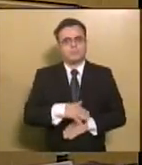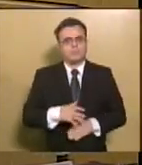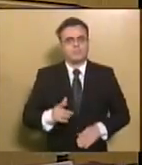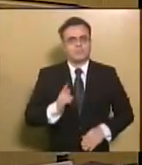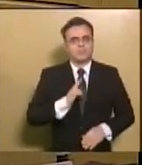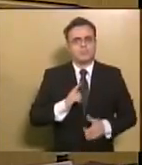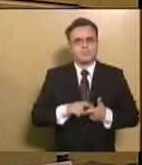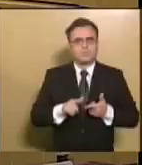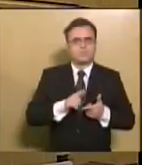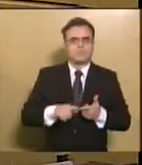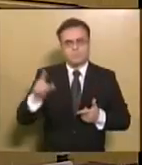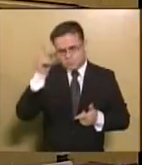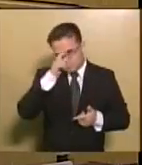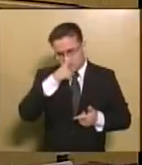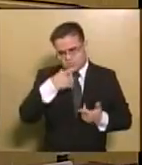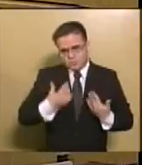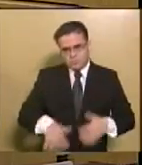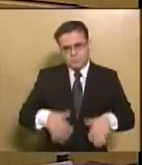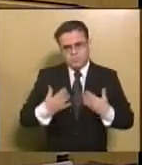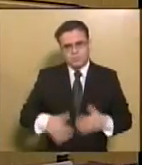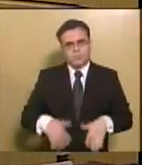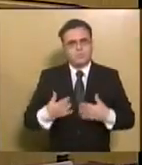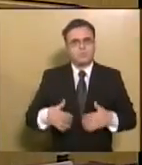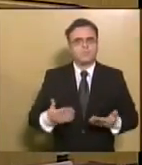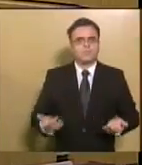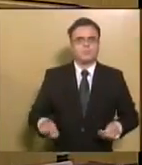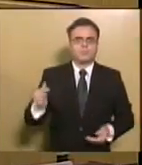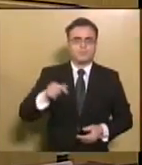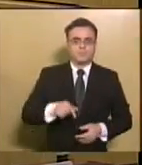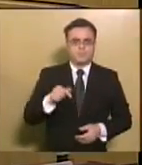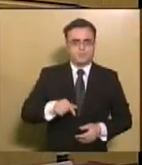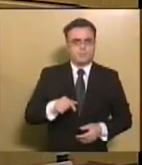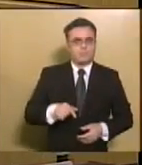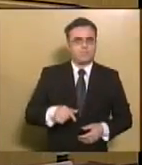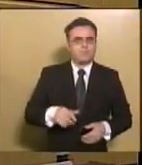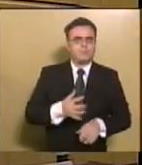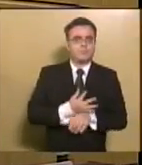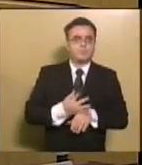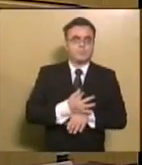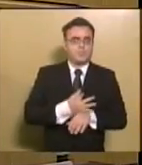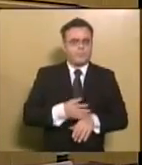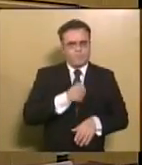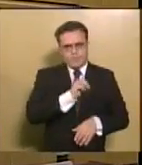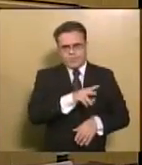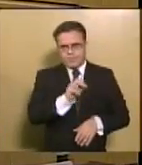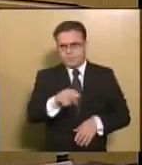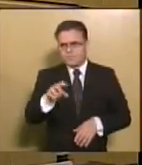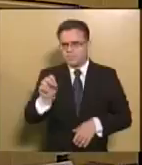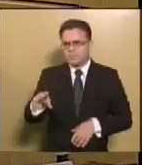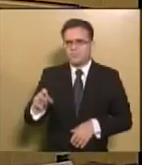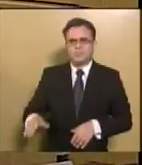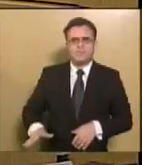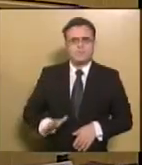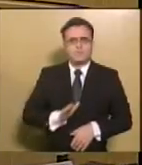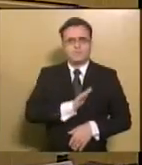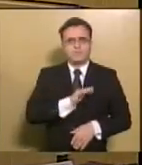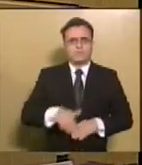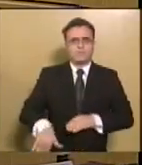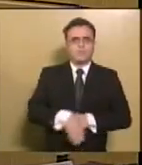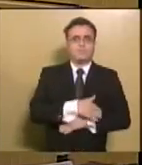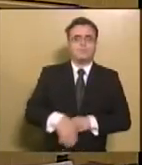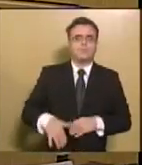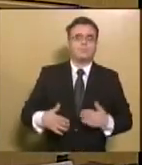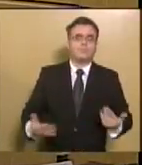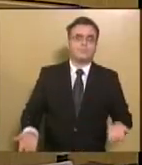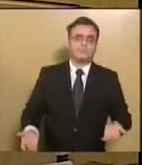sérias dificuldades. Quem cortou o Estado durante esse recesso viu quantas rodovias estaduais estão degradadas.